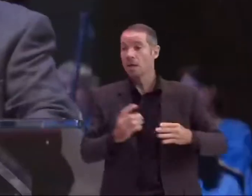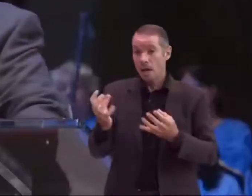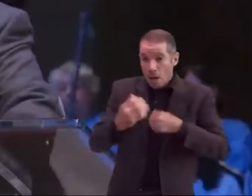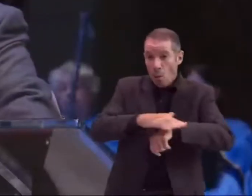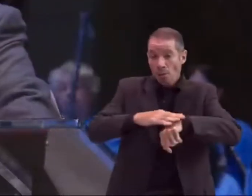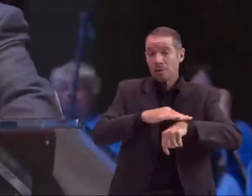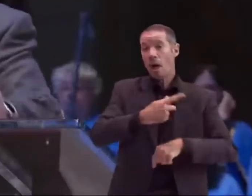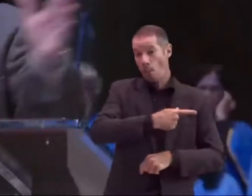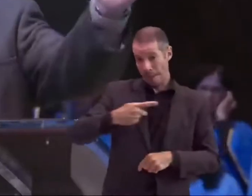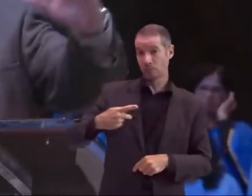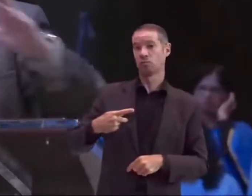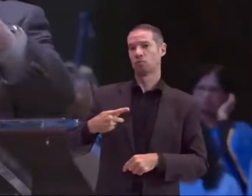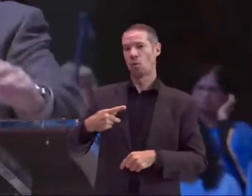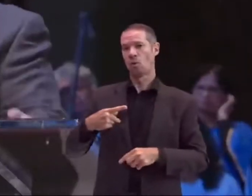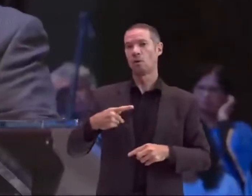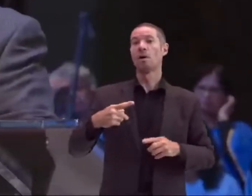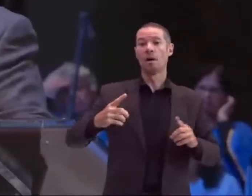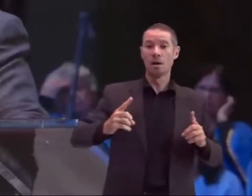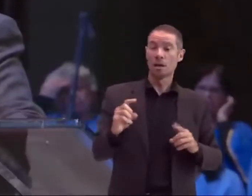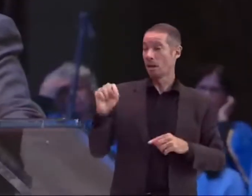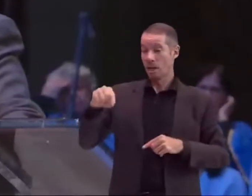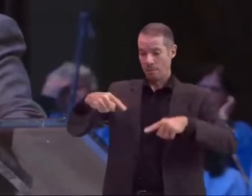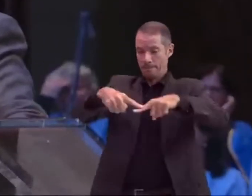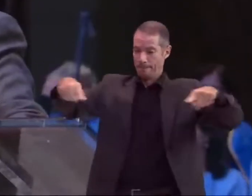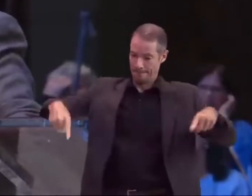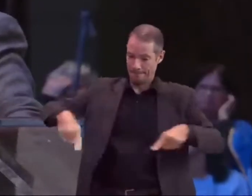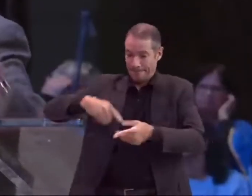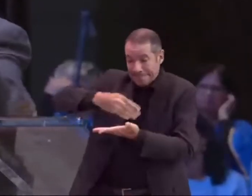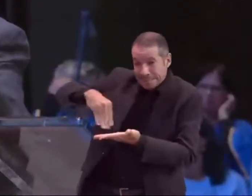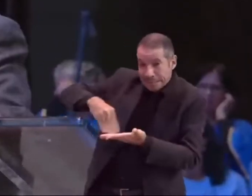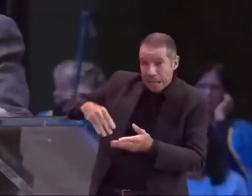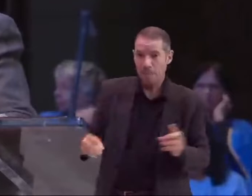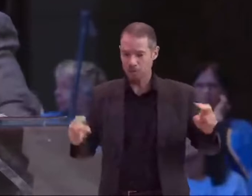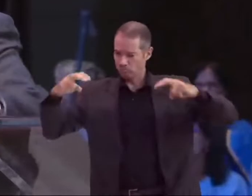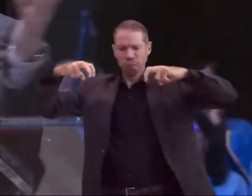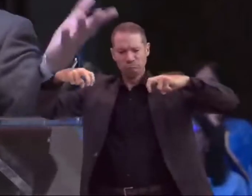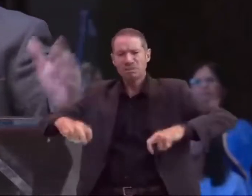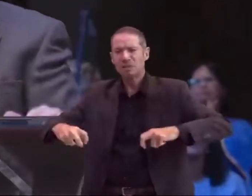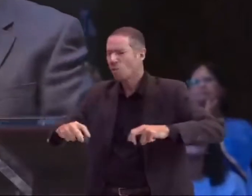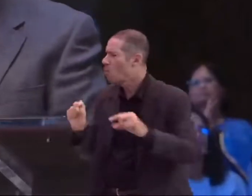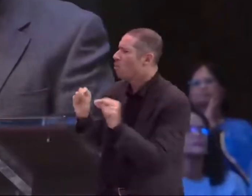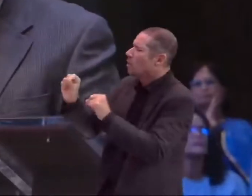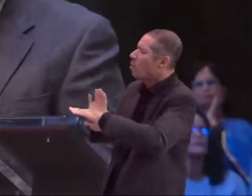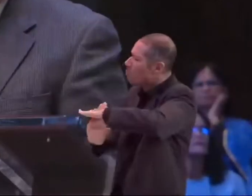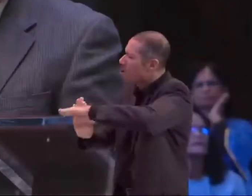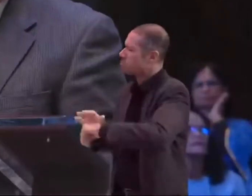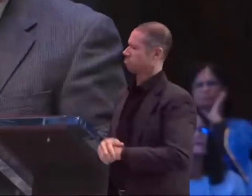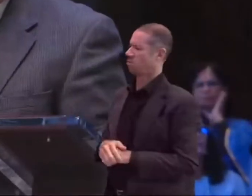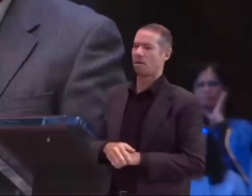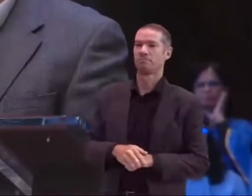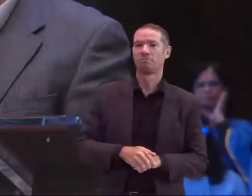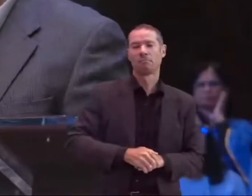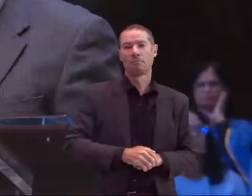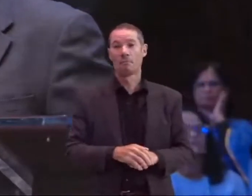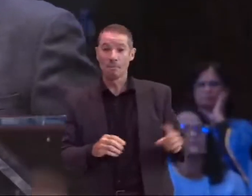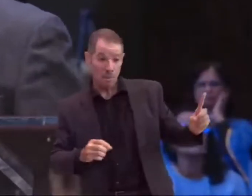com o pastor. E então me encaminharam, eu estava ali na minha sala, e aquela pessoa sentou-se, eu disse: o que eu posso ajudar?